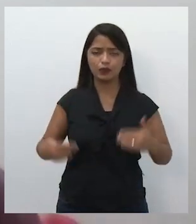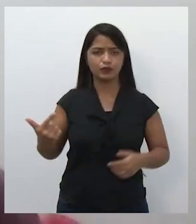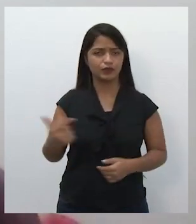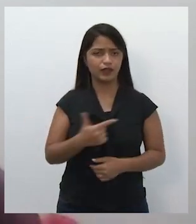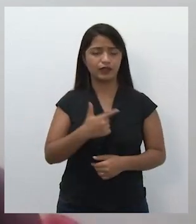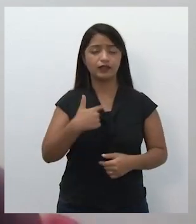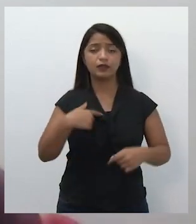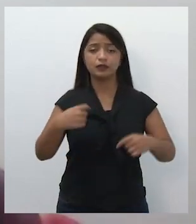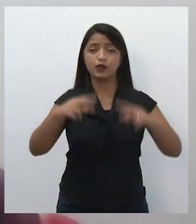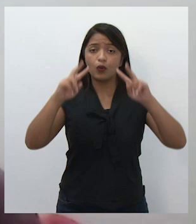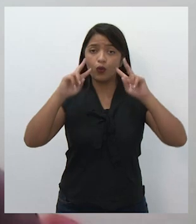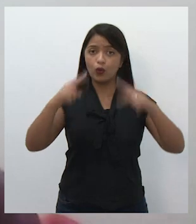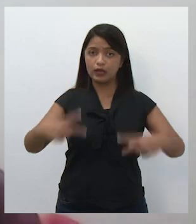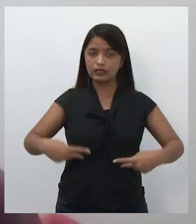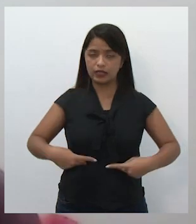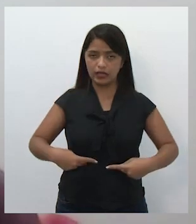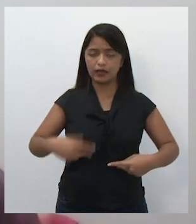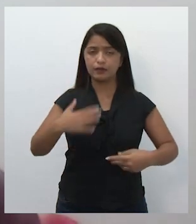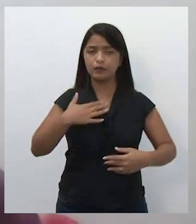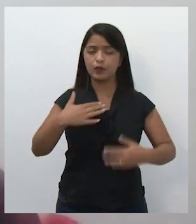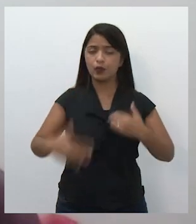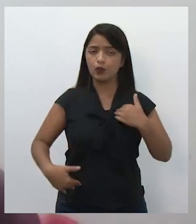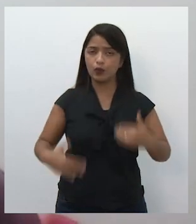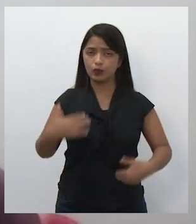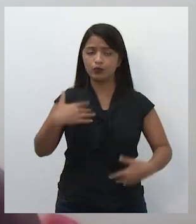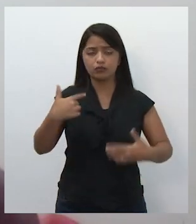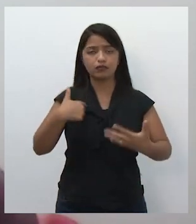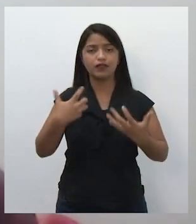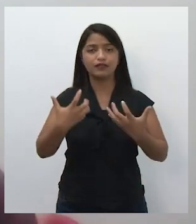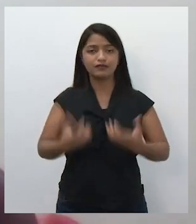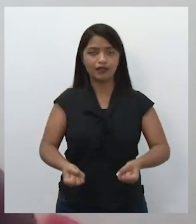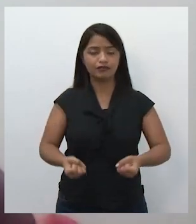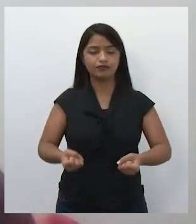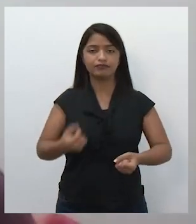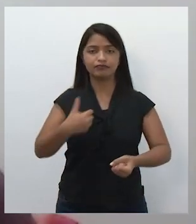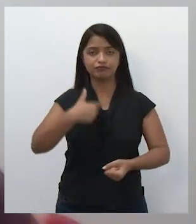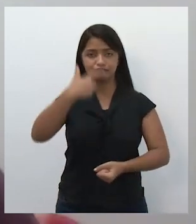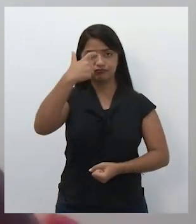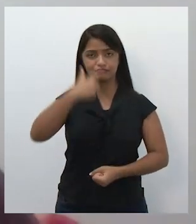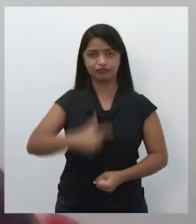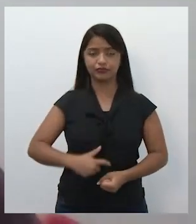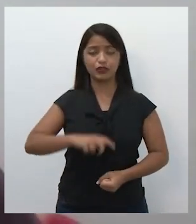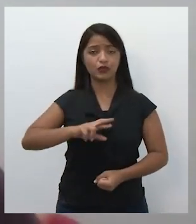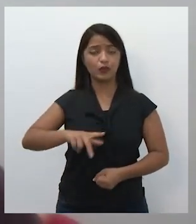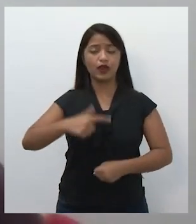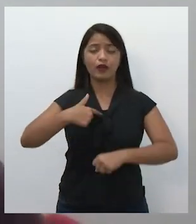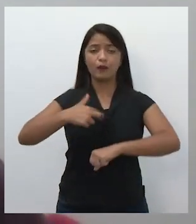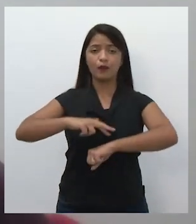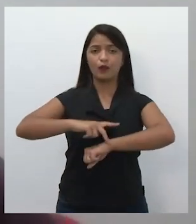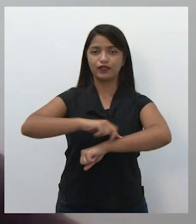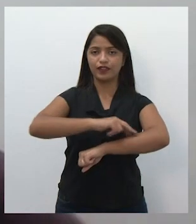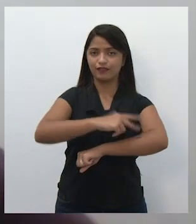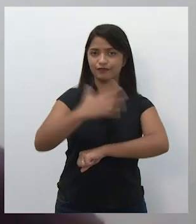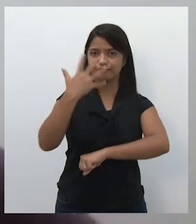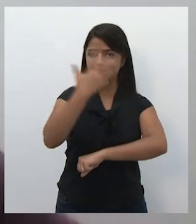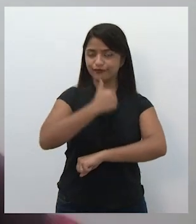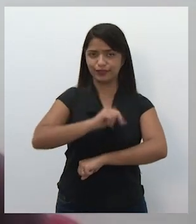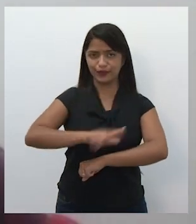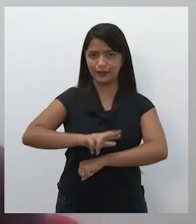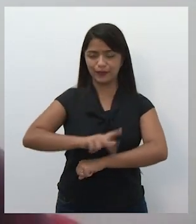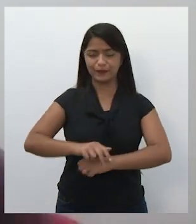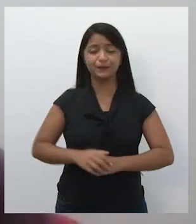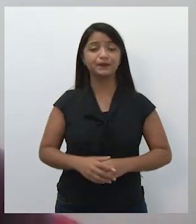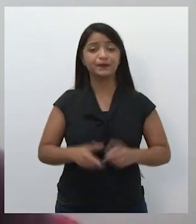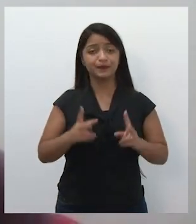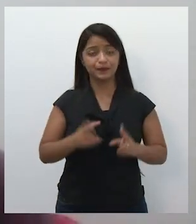reconhecer naquele corpo como um ser vivo, um ser que deve ser aceito pelo que é, como pessoa e não como modelo de beleza. Então, é o que a Ivânia colocou,